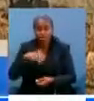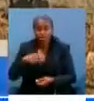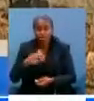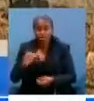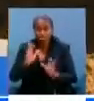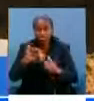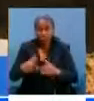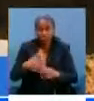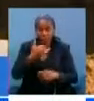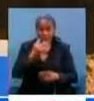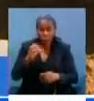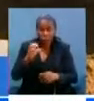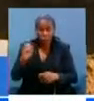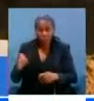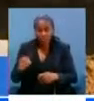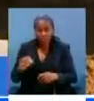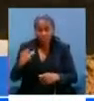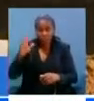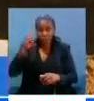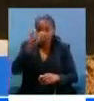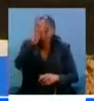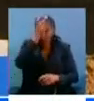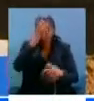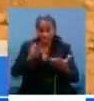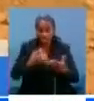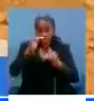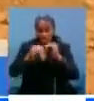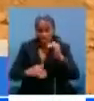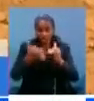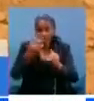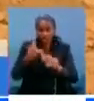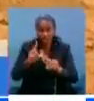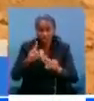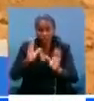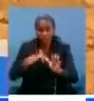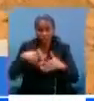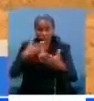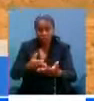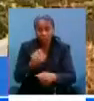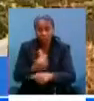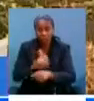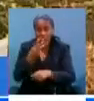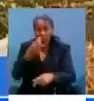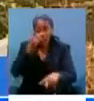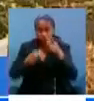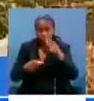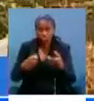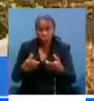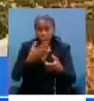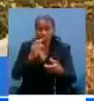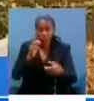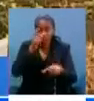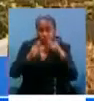cerca de 200 cabras. Agora o rebanho está reduzido a 26 cabeças. Já deu trabalho a 13 pessoas. Neste momento tem apenas